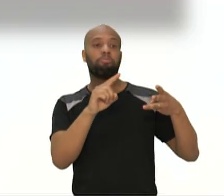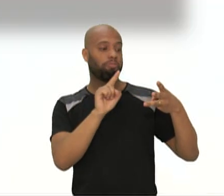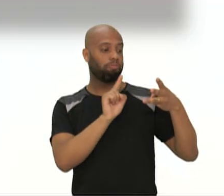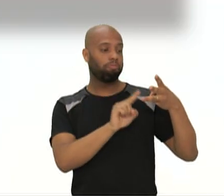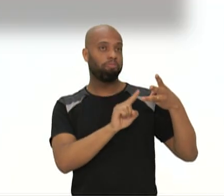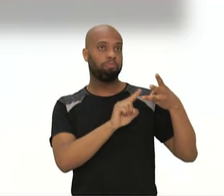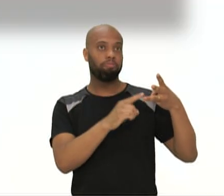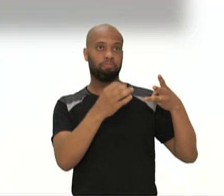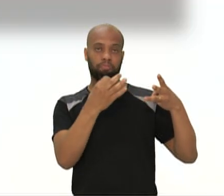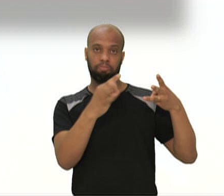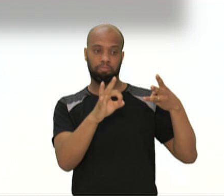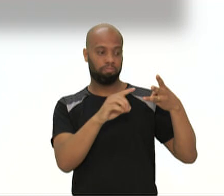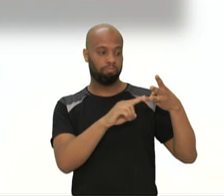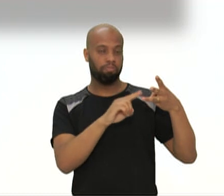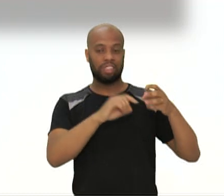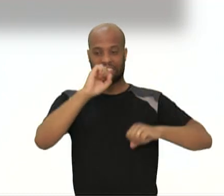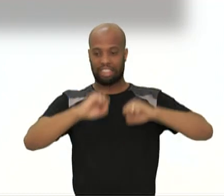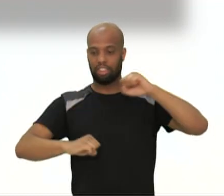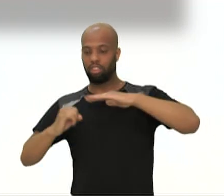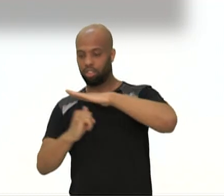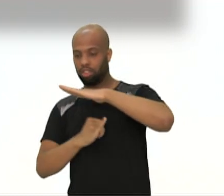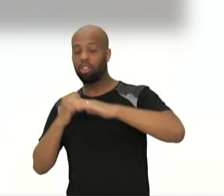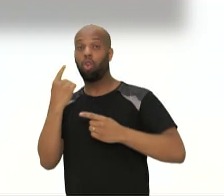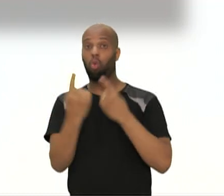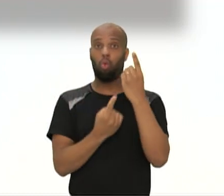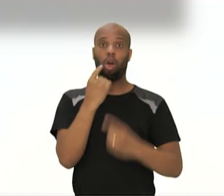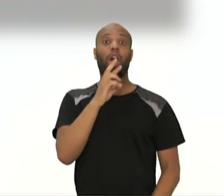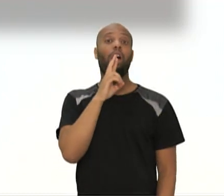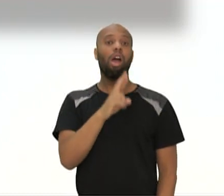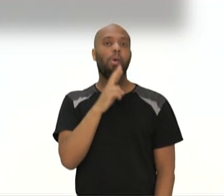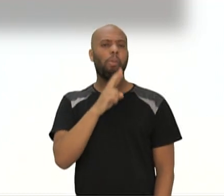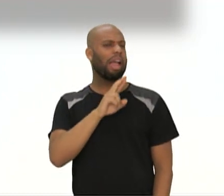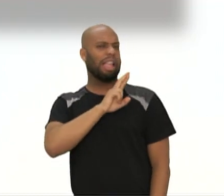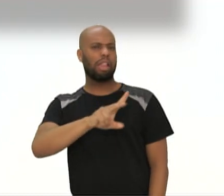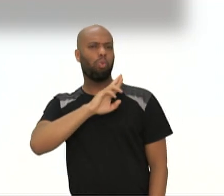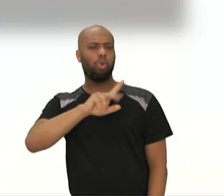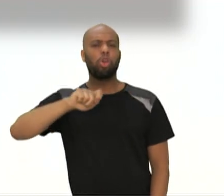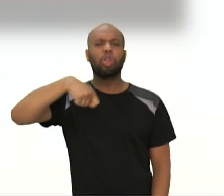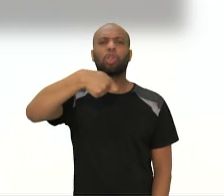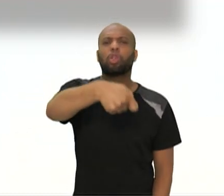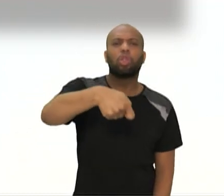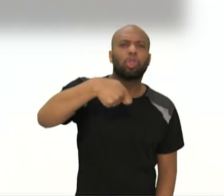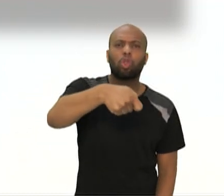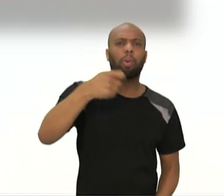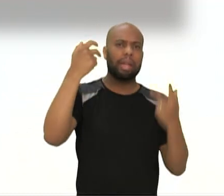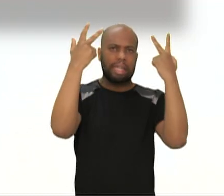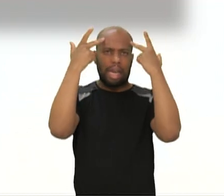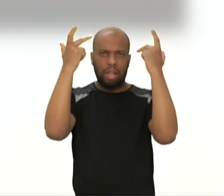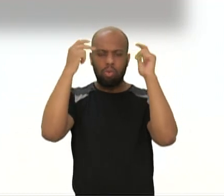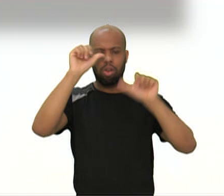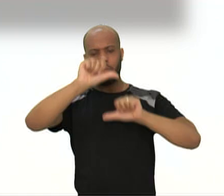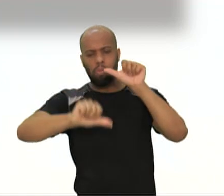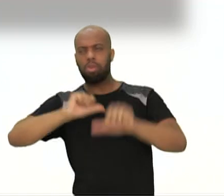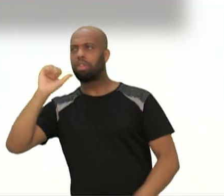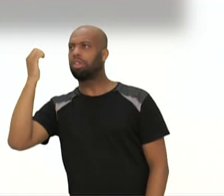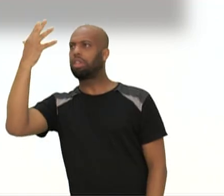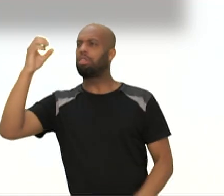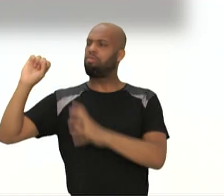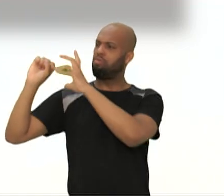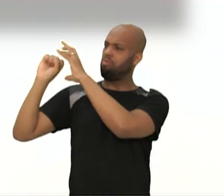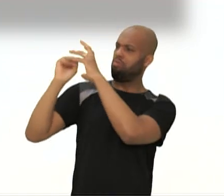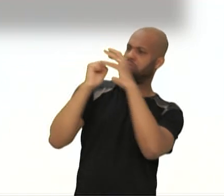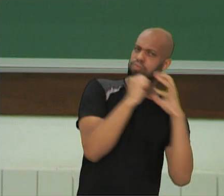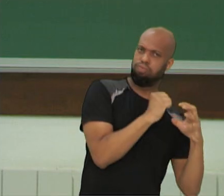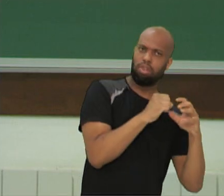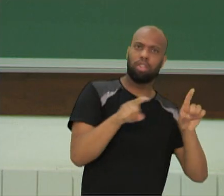letra C, industrialização. Qual das alternativas não trata de causas naturais das mudanças do clima? Meteoros e